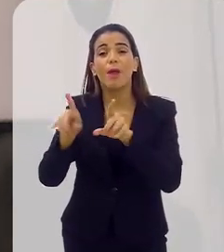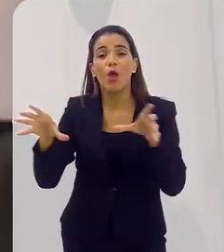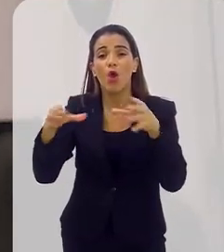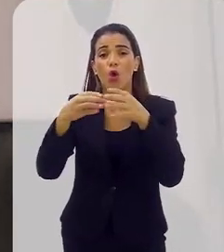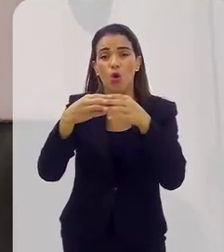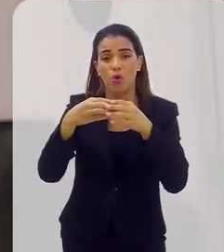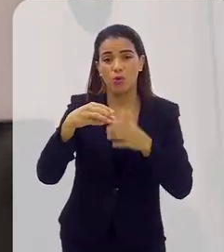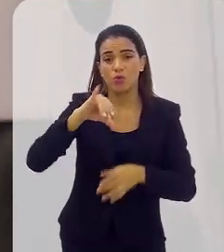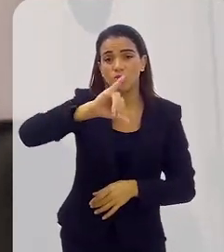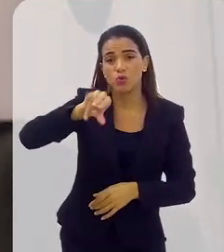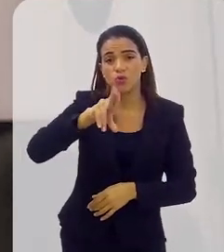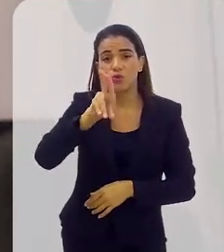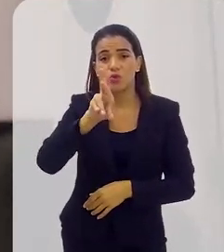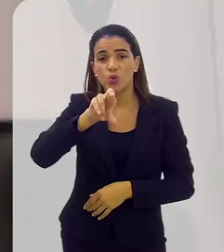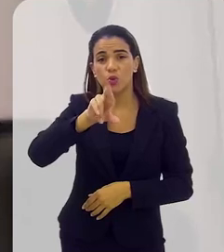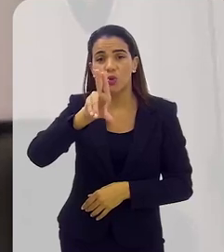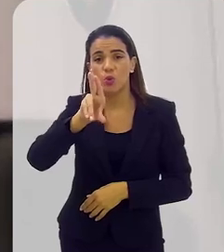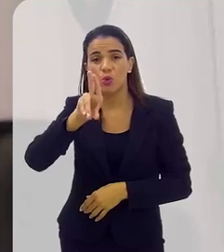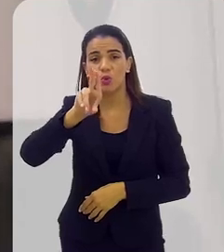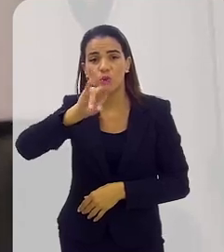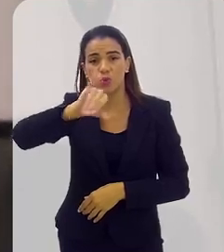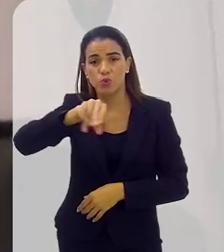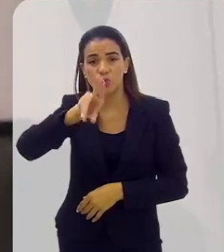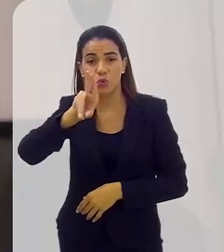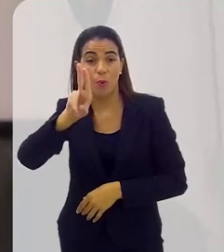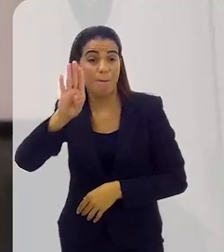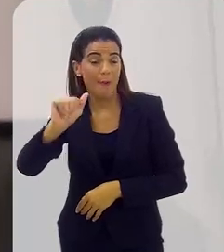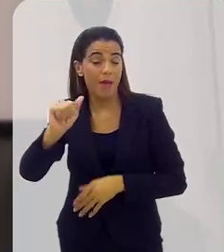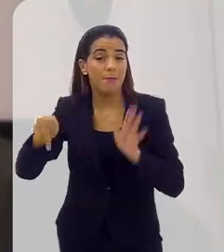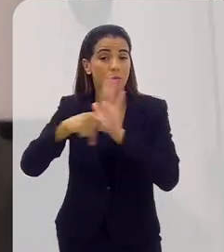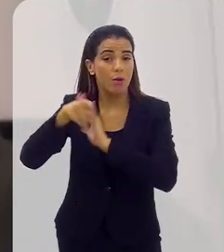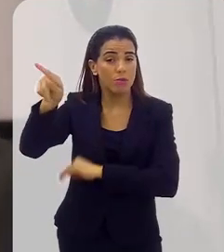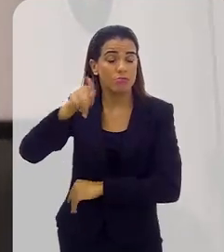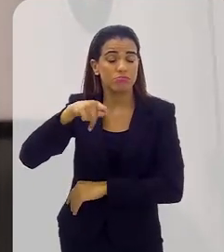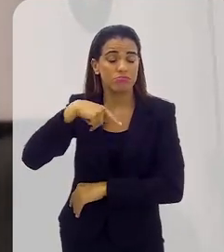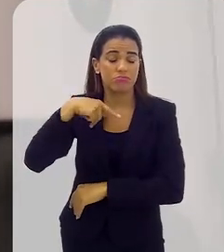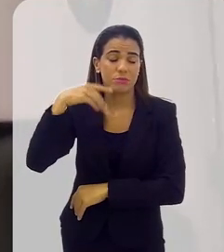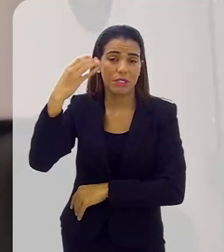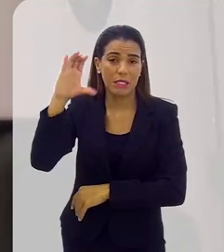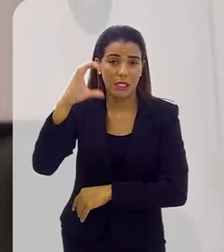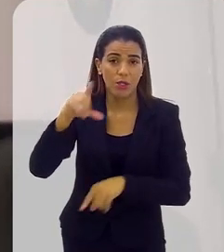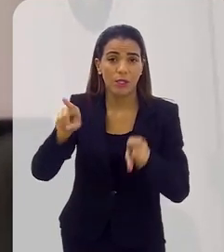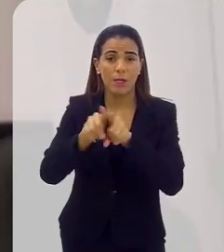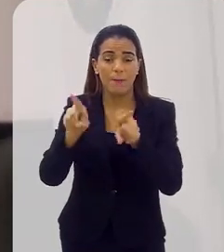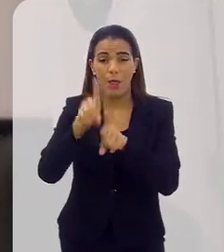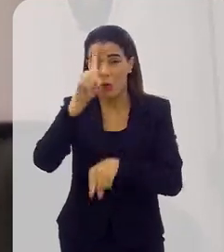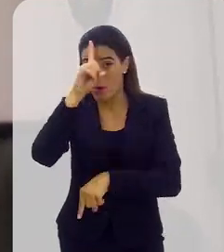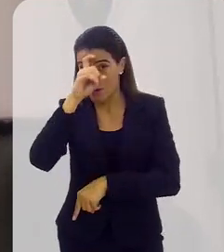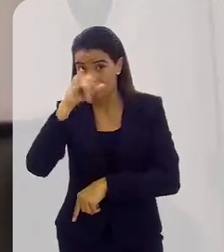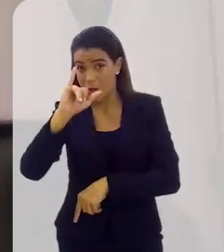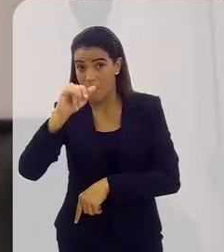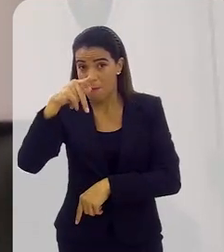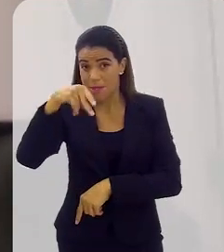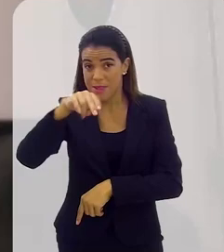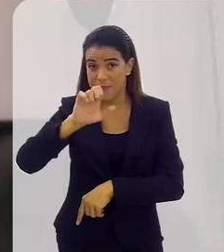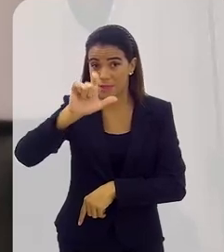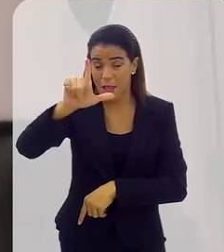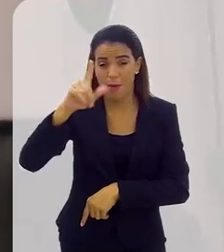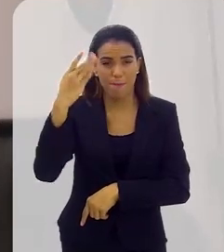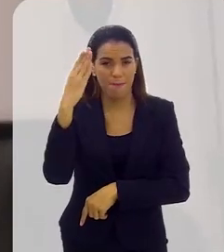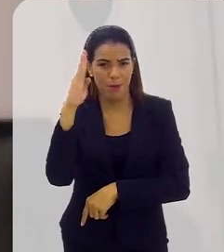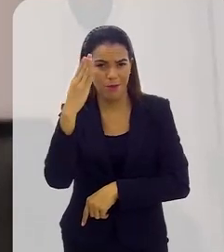da coluna psiquiátrica de Jurujuba, lá em Niterói, eu trouxe internos do Hospital Pinel, ali